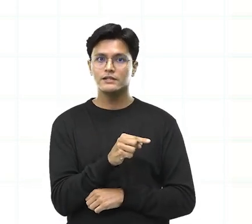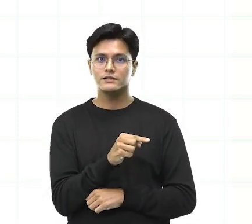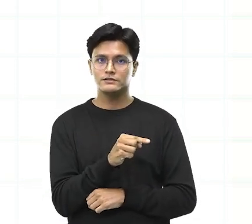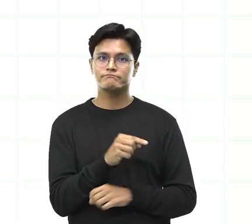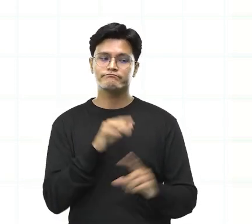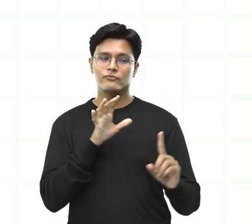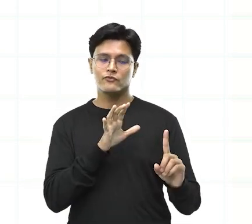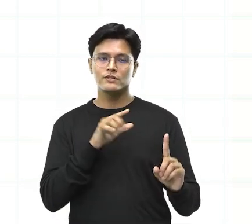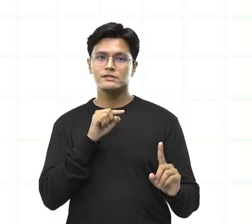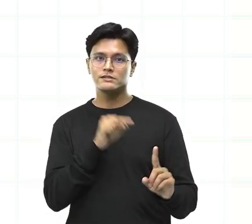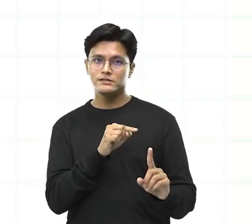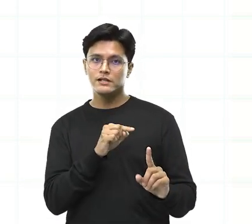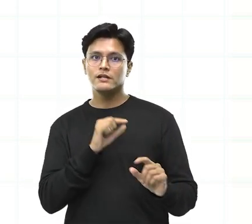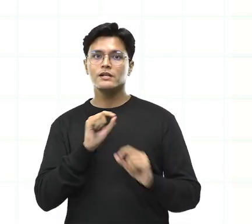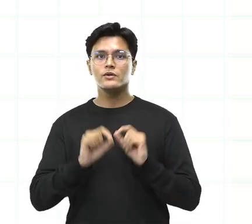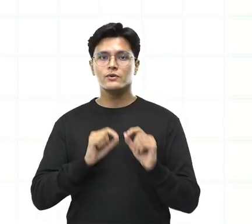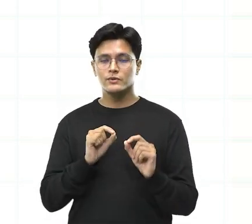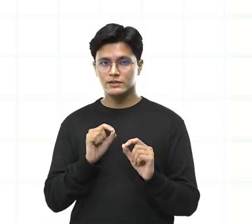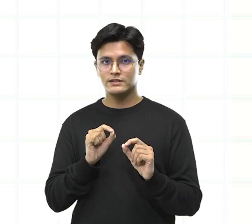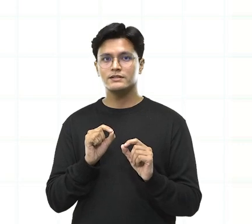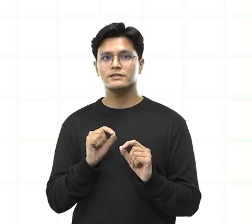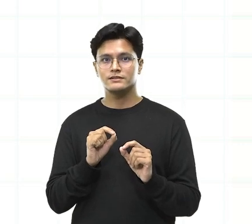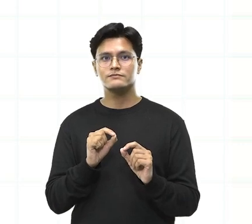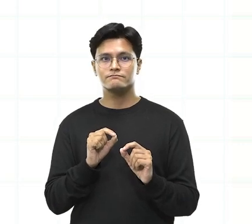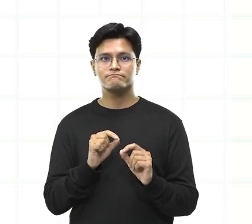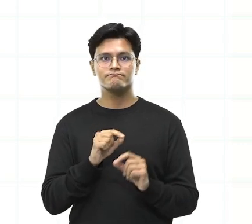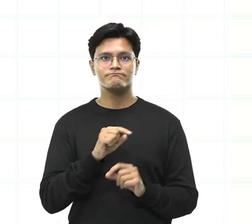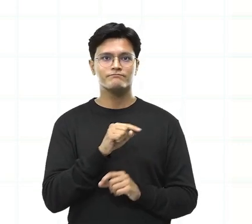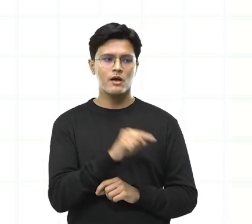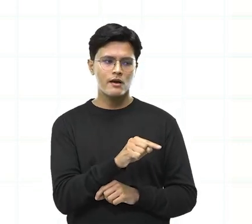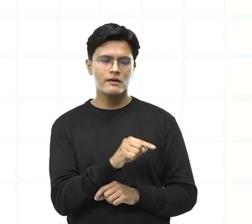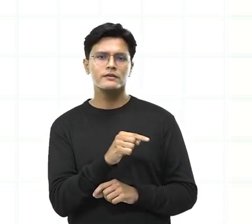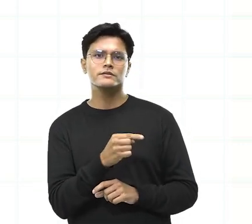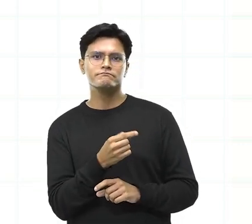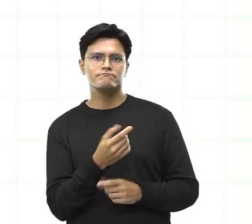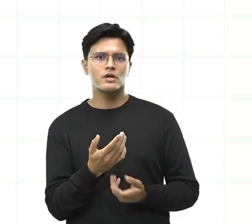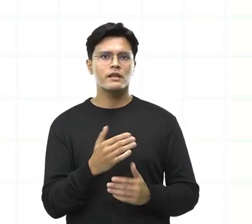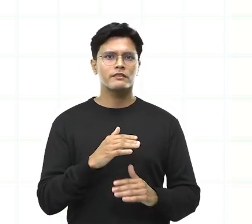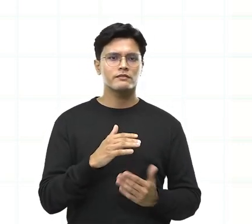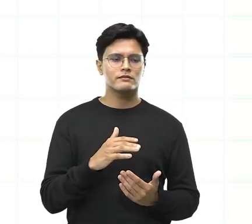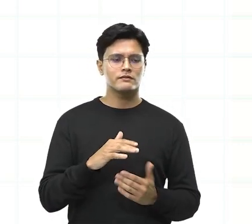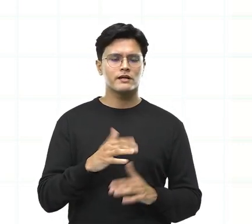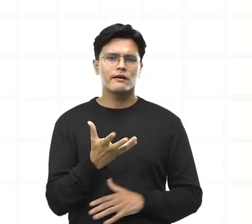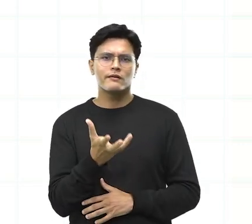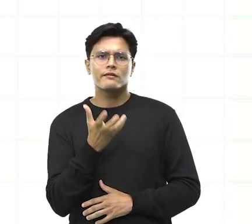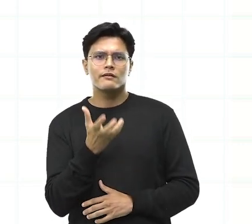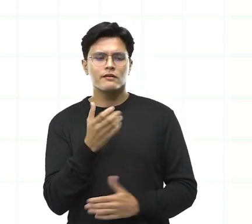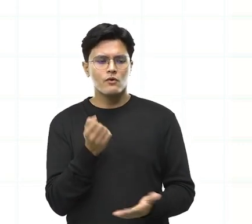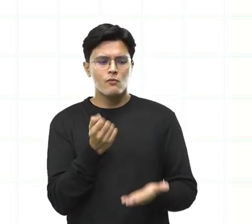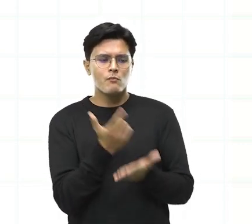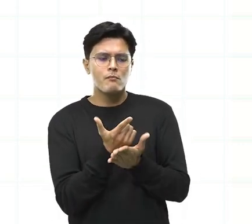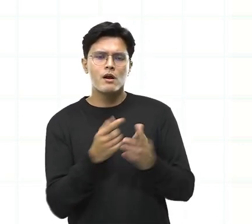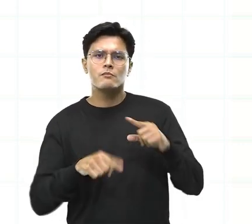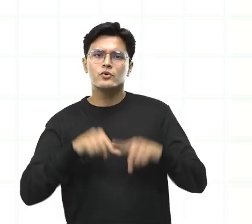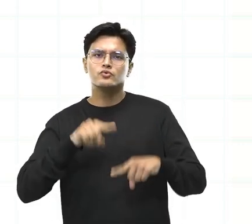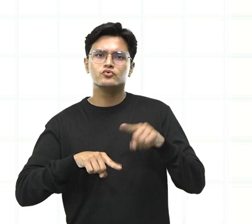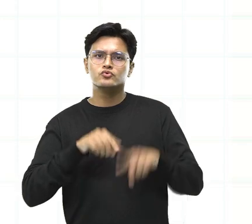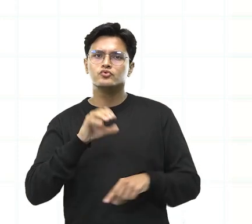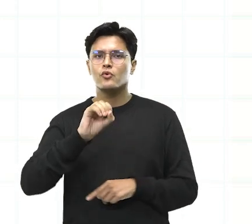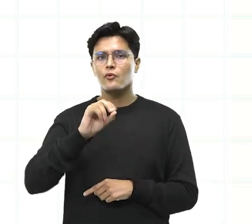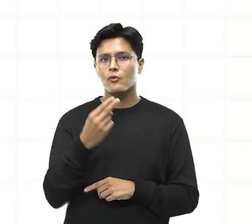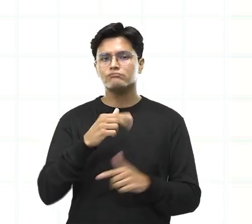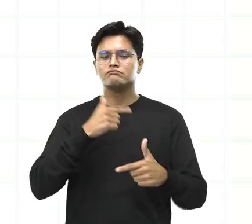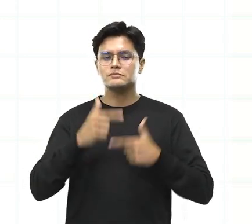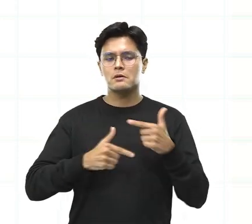leitor de modo a gerar a adesão de algum produto ou serviço, tá?